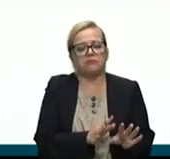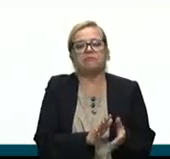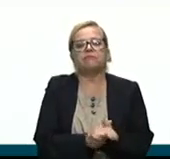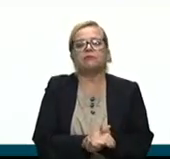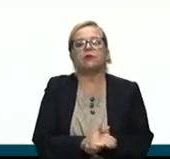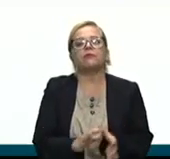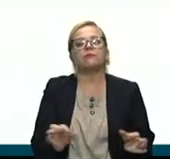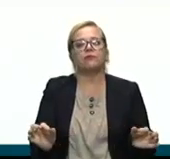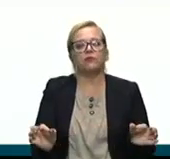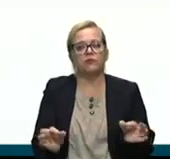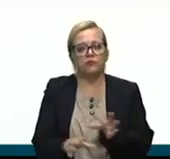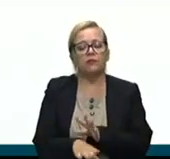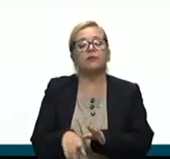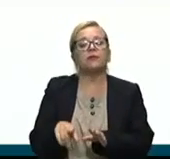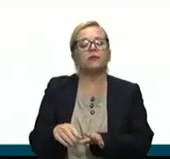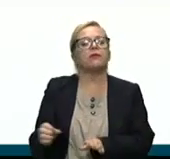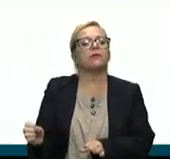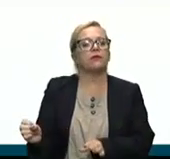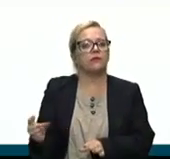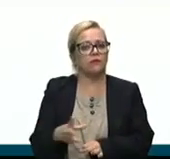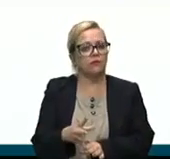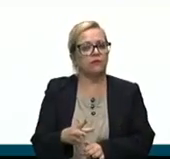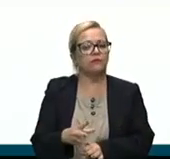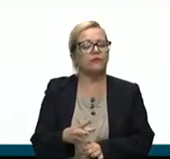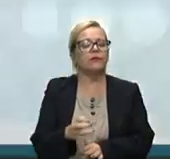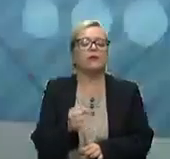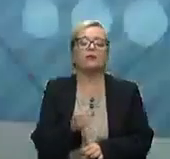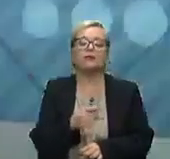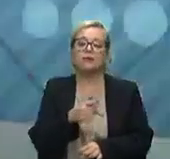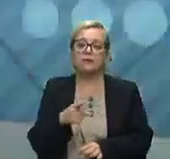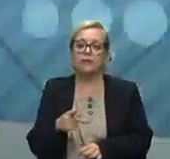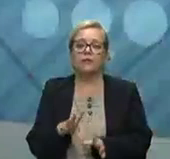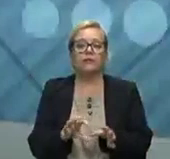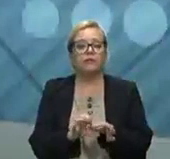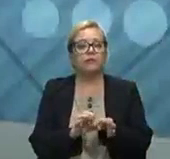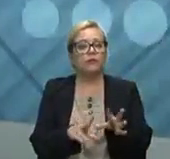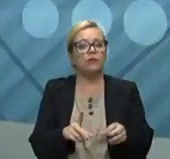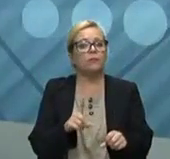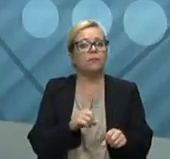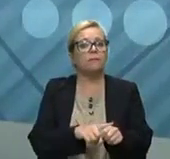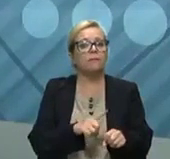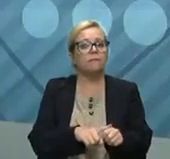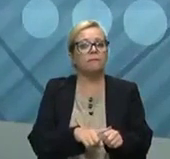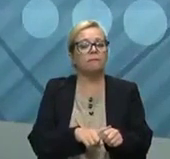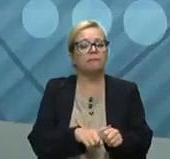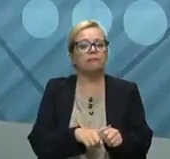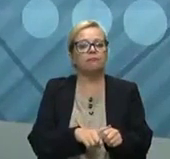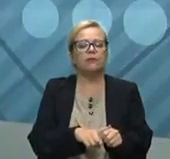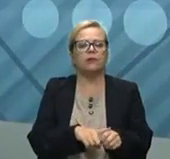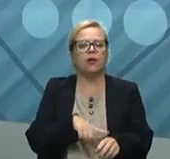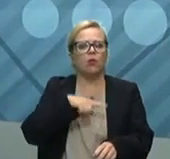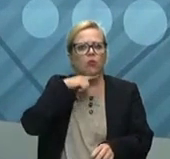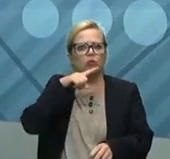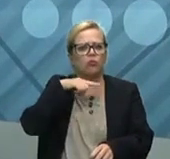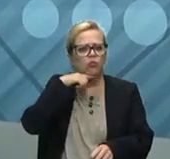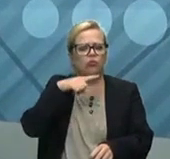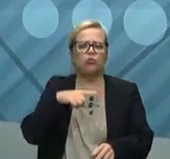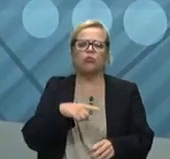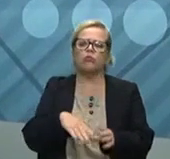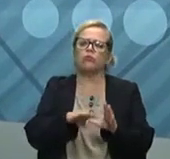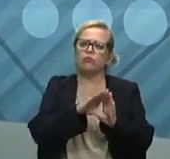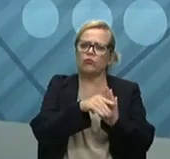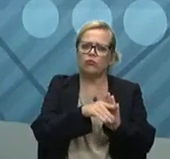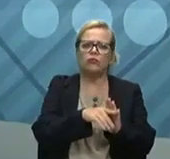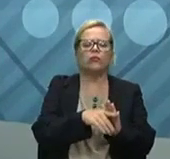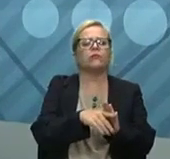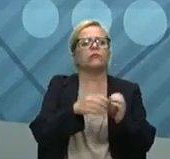nós resolvemos essa nova situação. E eu deixo um momento para que você encaminhe as suas dúvidas a respeito dos conceitos que